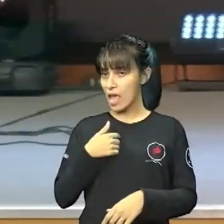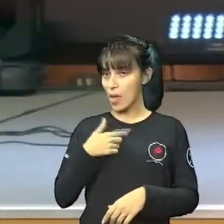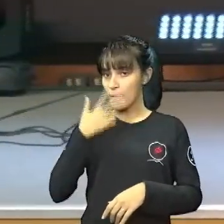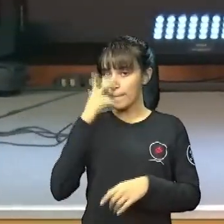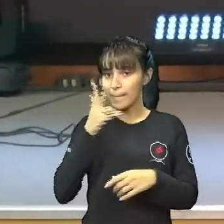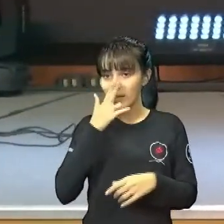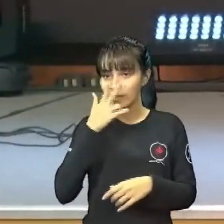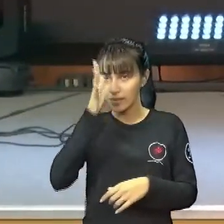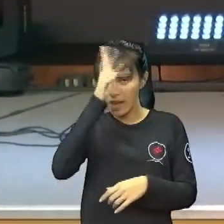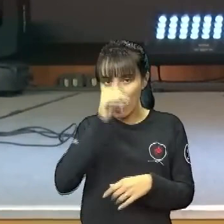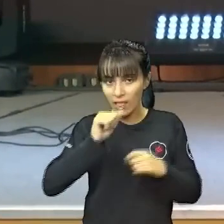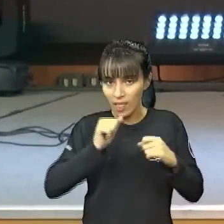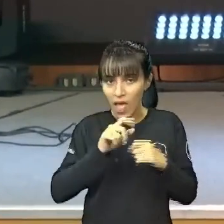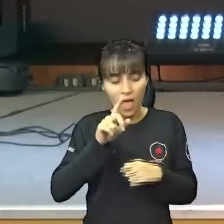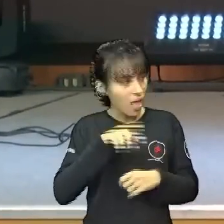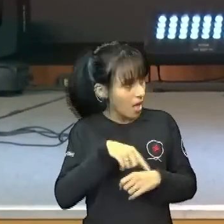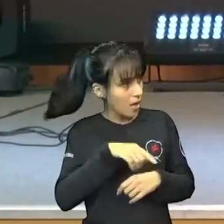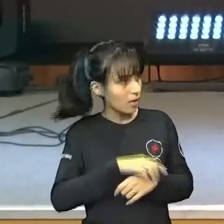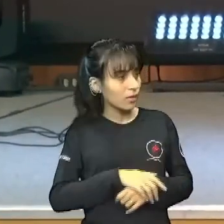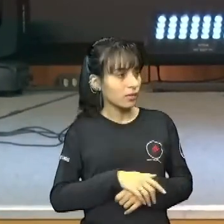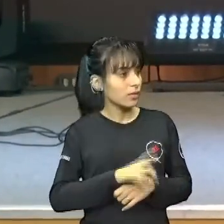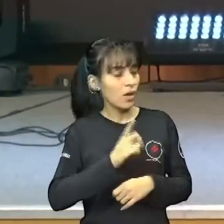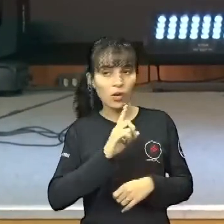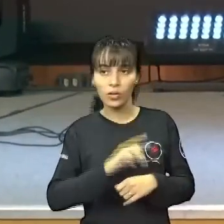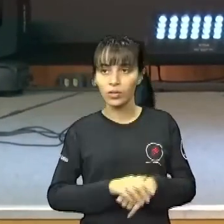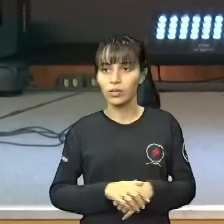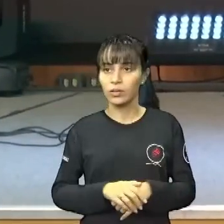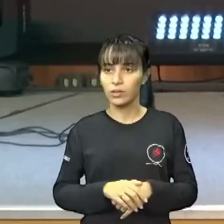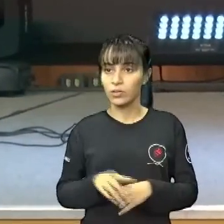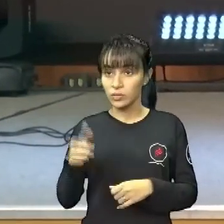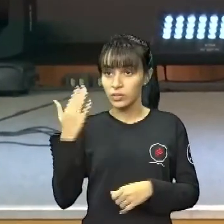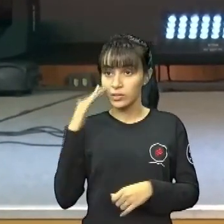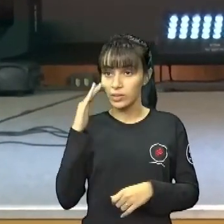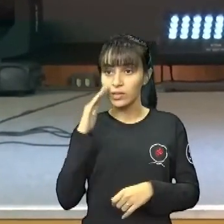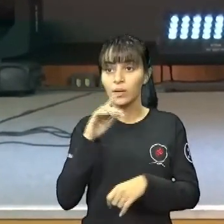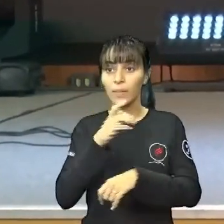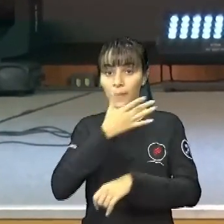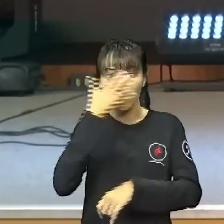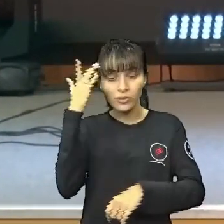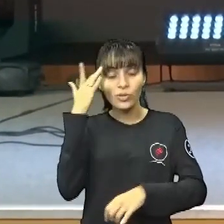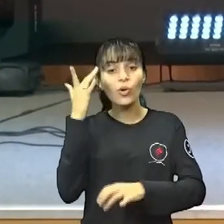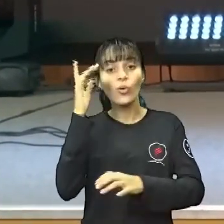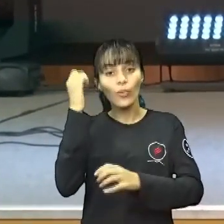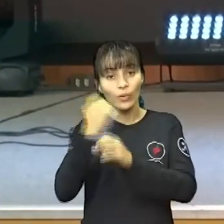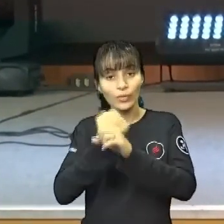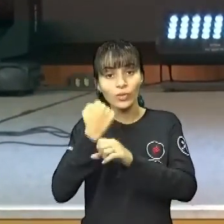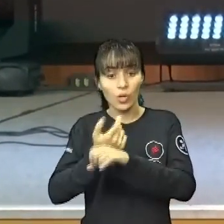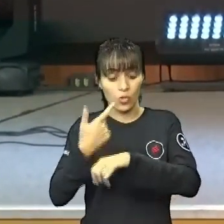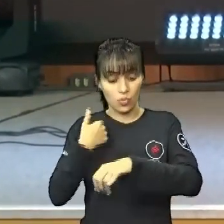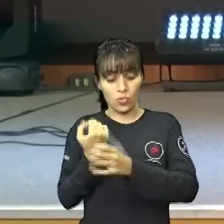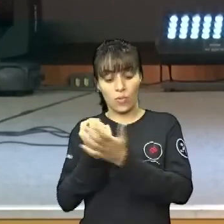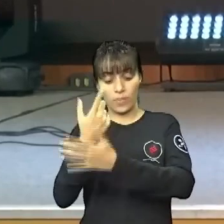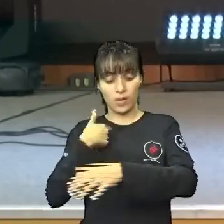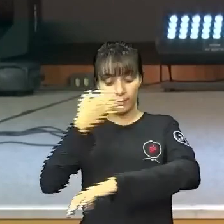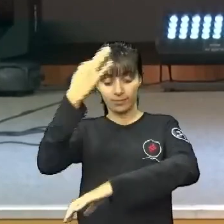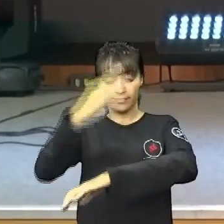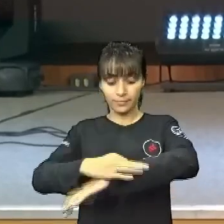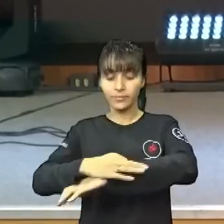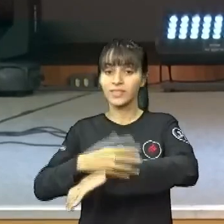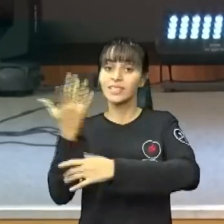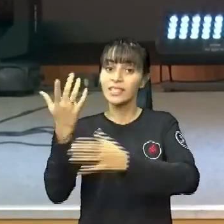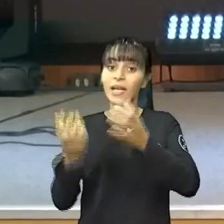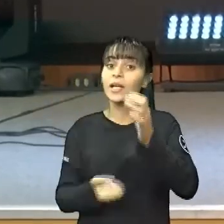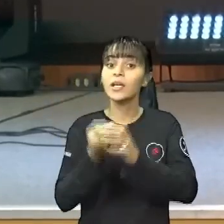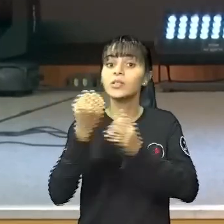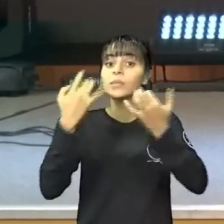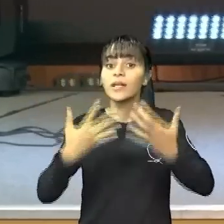eu falei ah não né quer dizer que uma porcaria dessa você tem entendimento que alguém construiu eu comprei botei no meu pulso você quer explicar o mundo